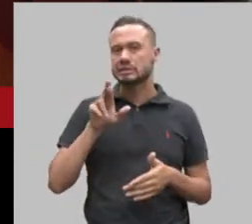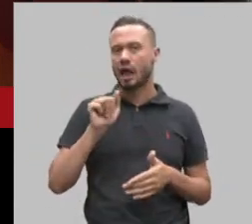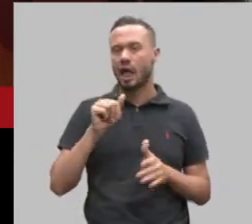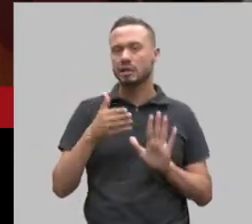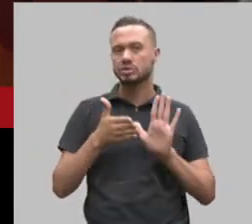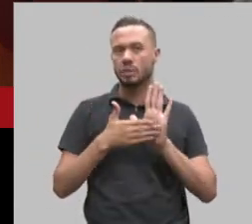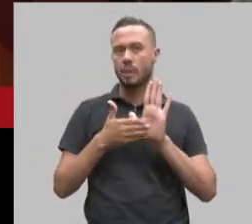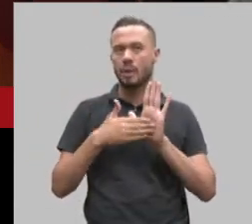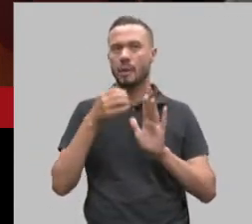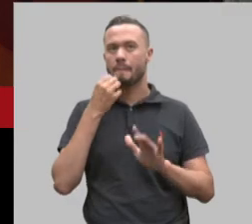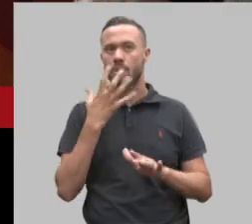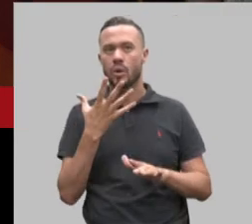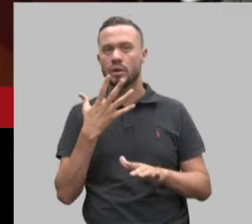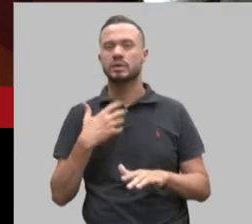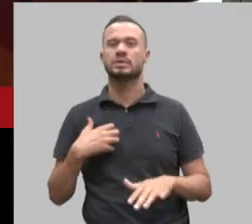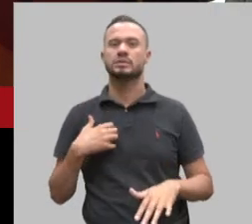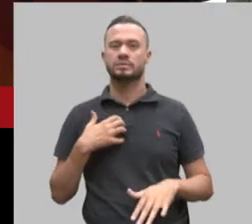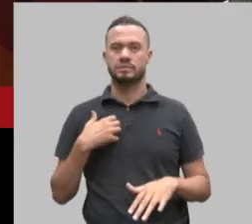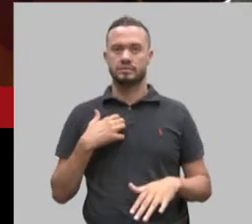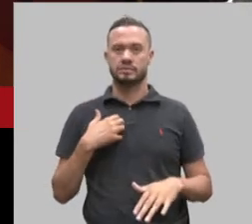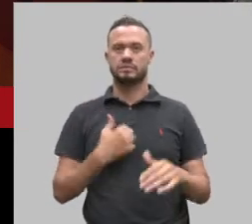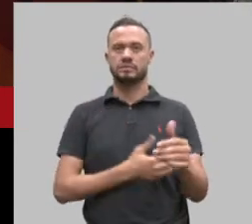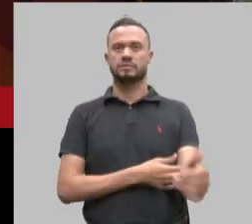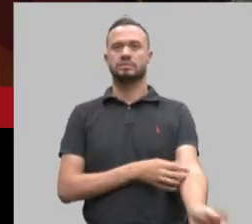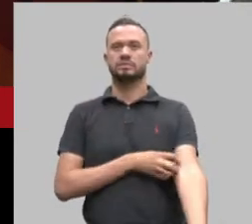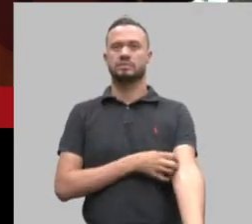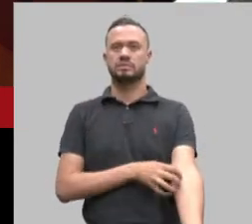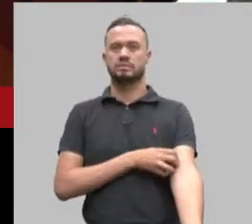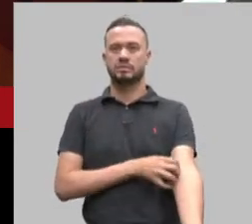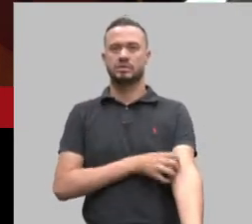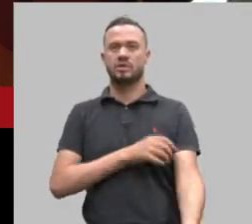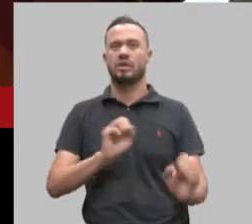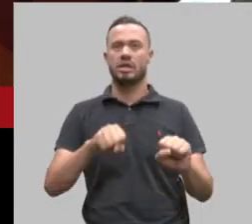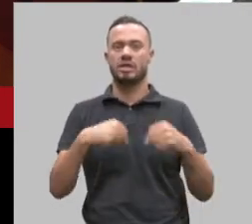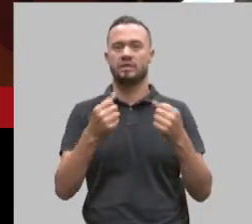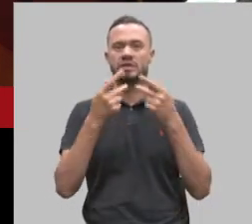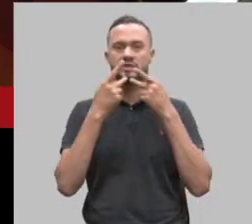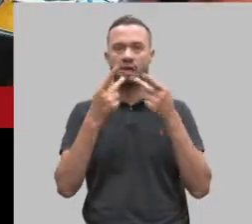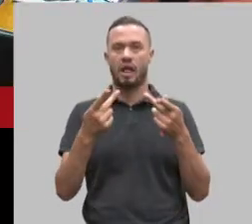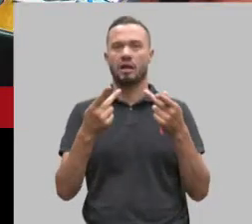boa como essa então eu venho em defesa mostrando que isso